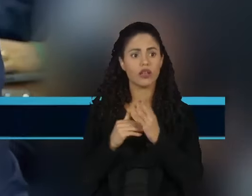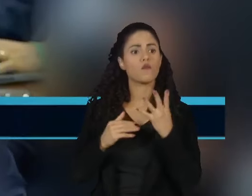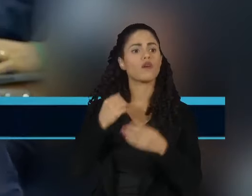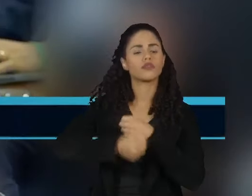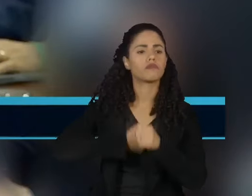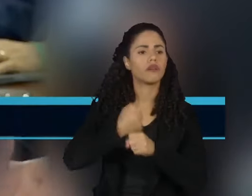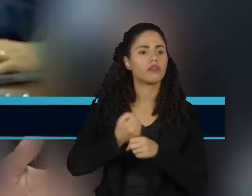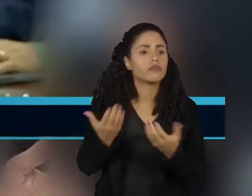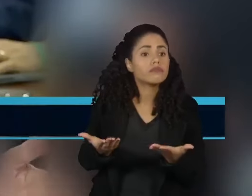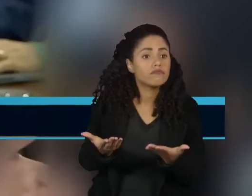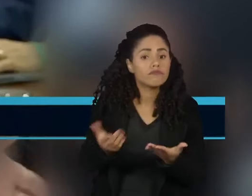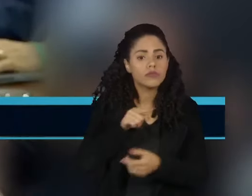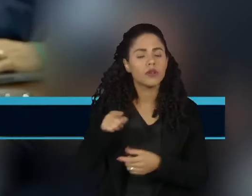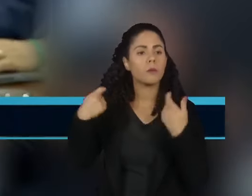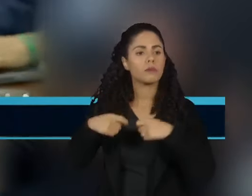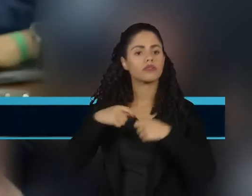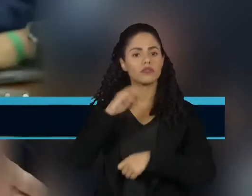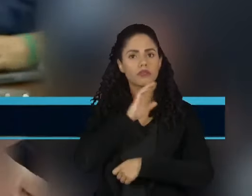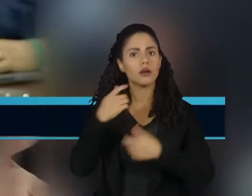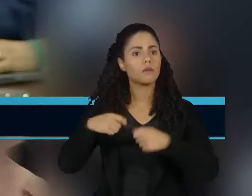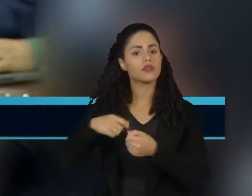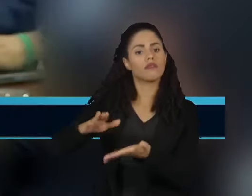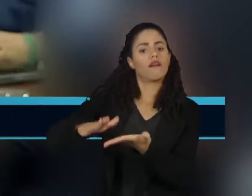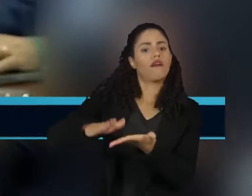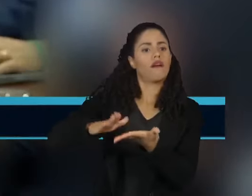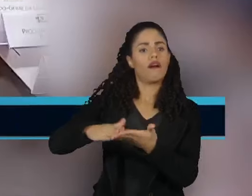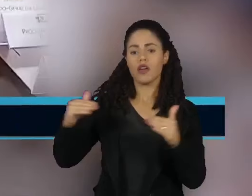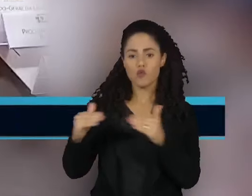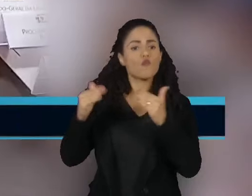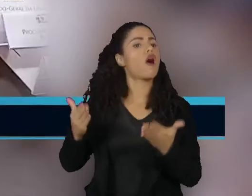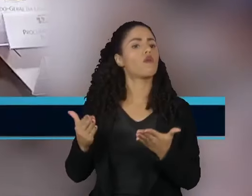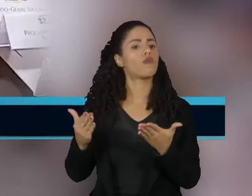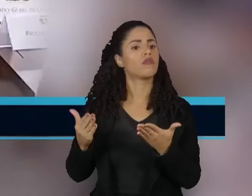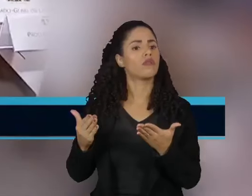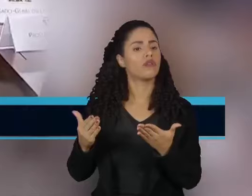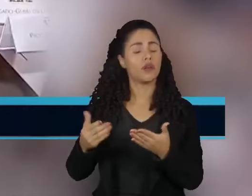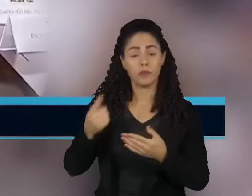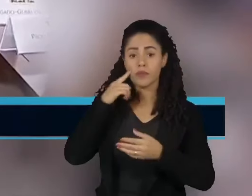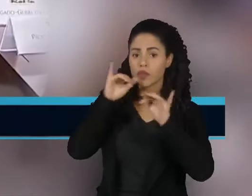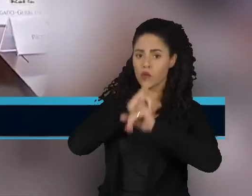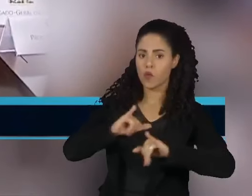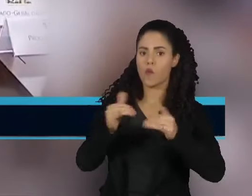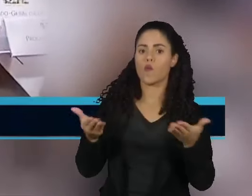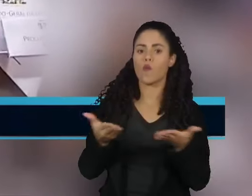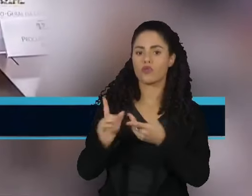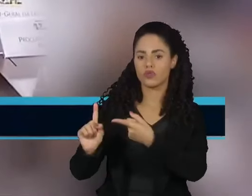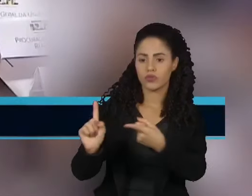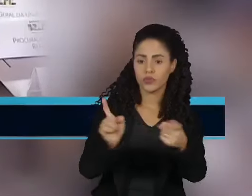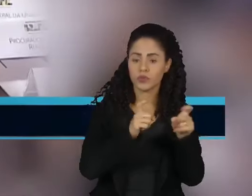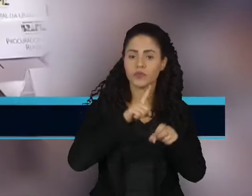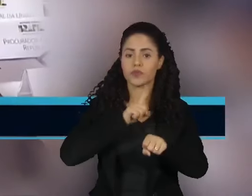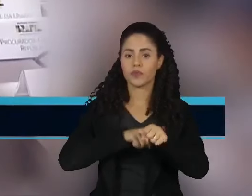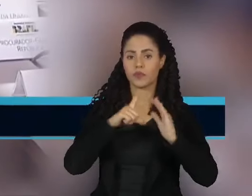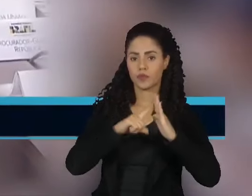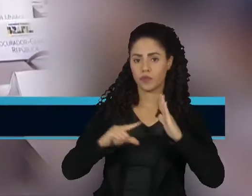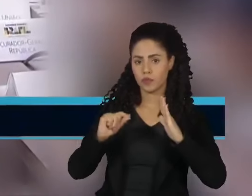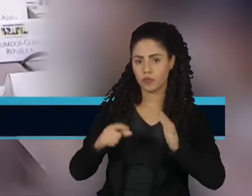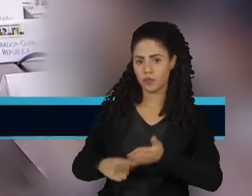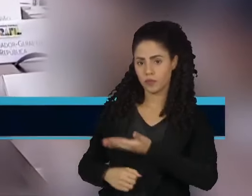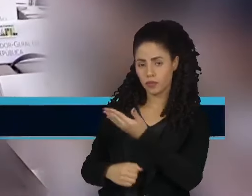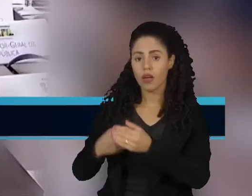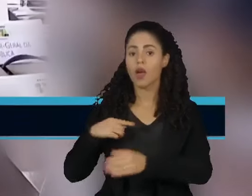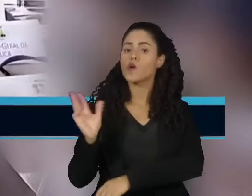anos. Então, o que se vai buscar aqui é, pelo menos, igualar. O anúncio ocorreu hoje durante uma reunião no Palácio do Planalto, em